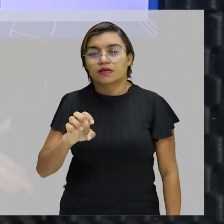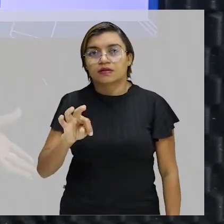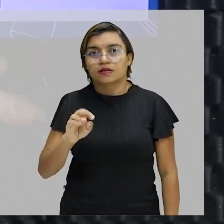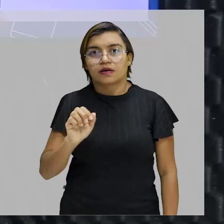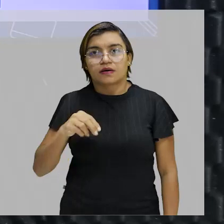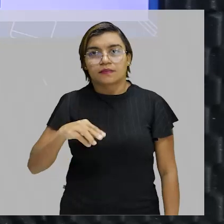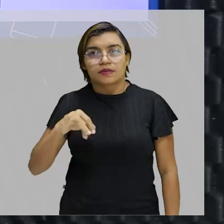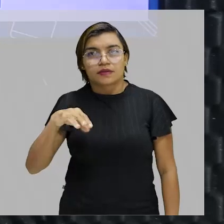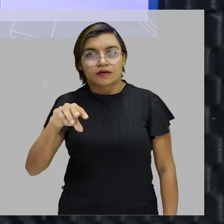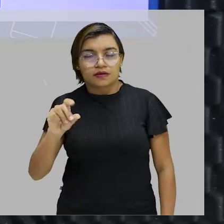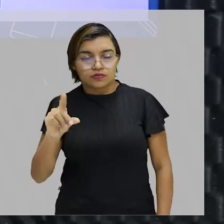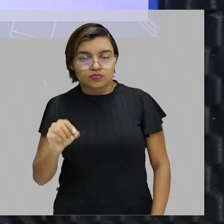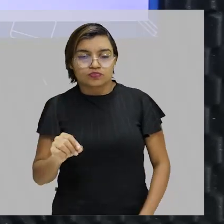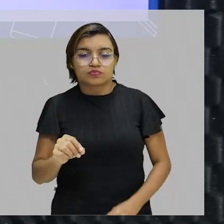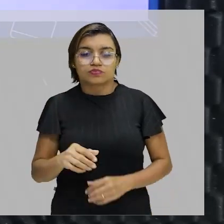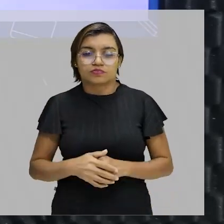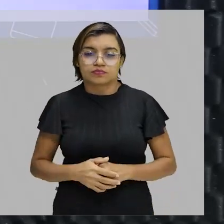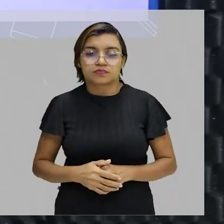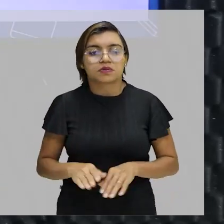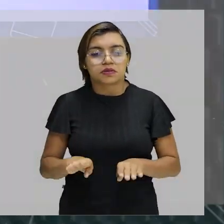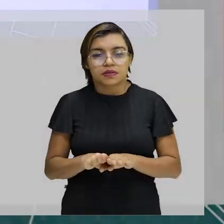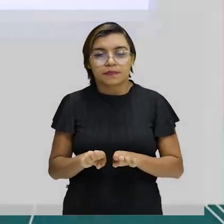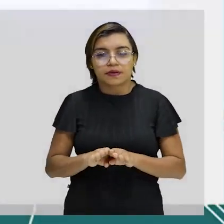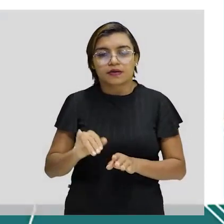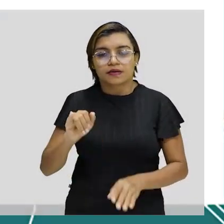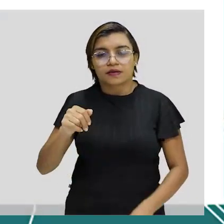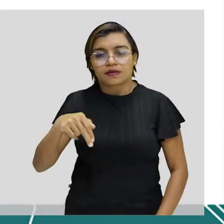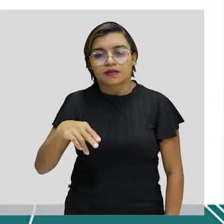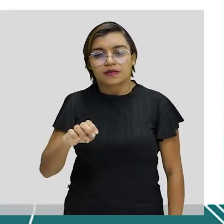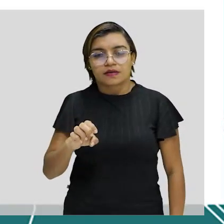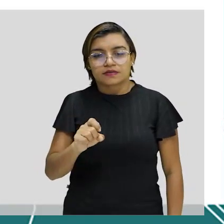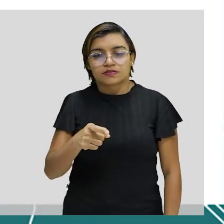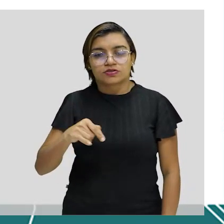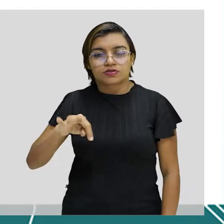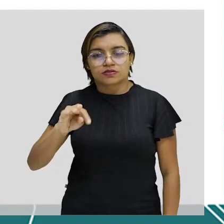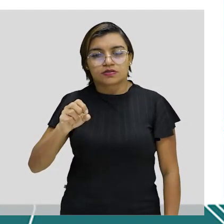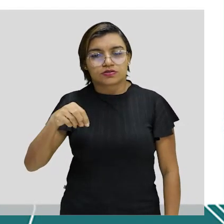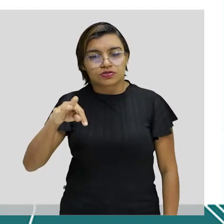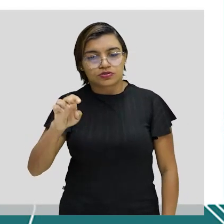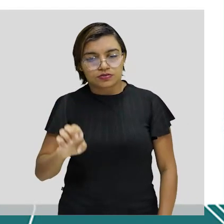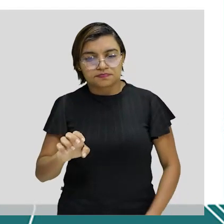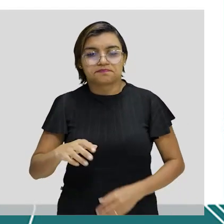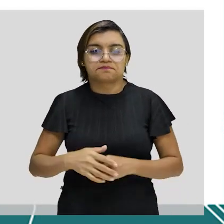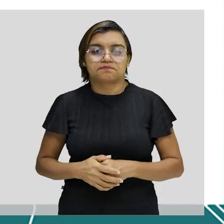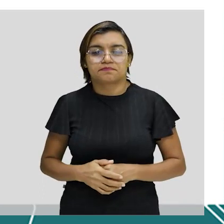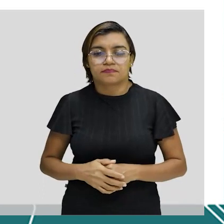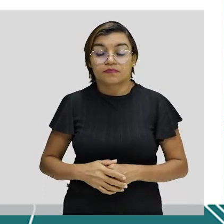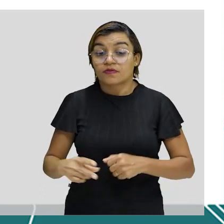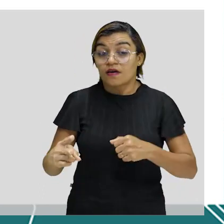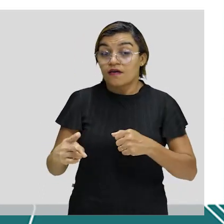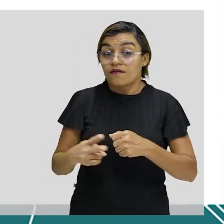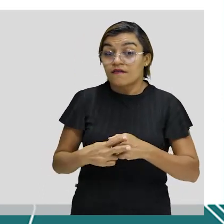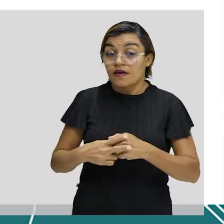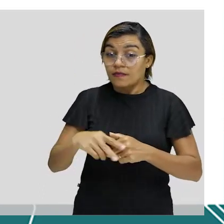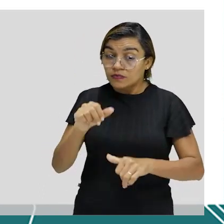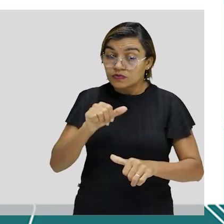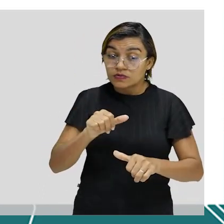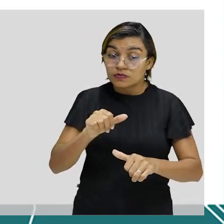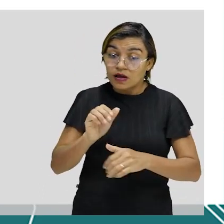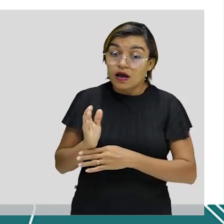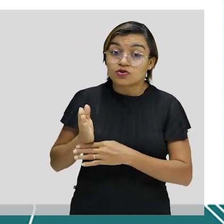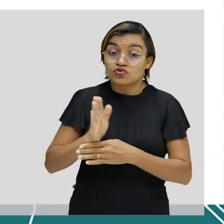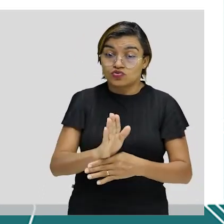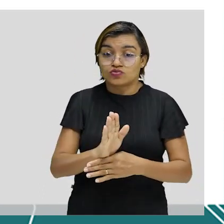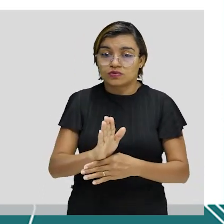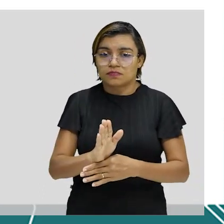classificou isso também como sujeito inexistente, tá bom? Mais umas dicas aí, ó. Verbos auxiliares. Deve